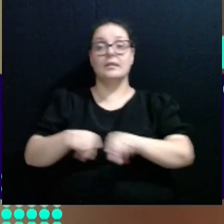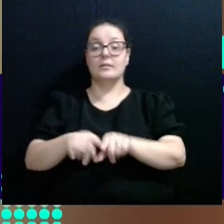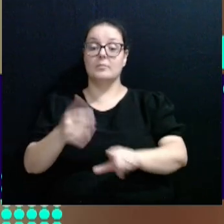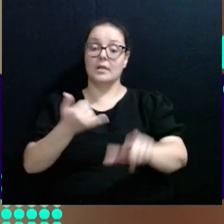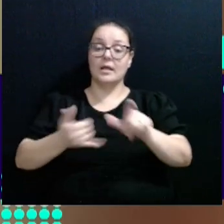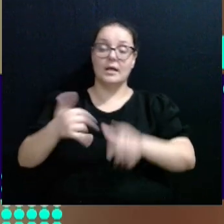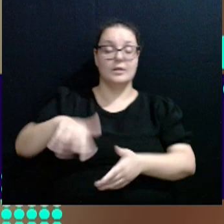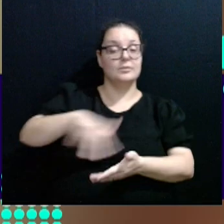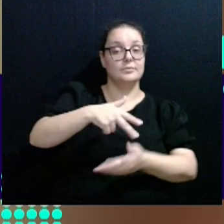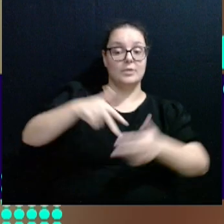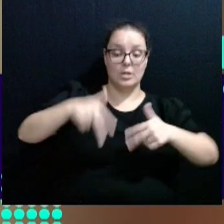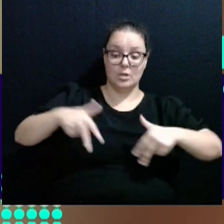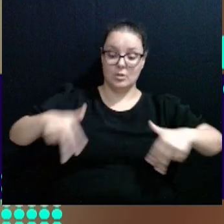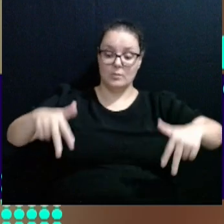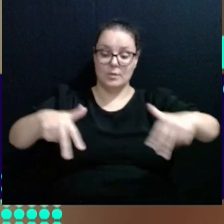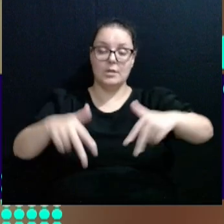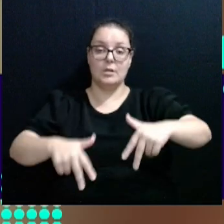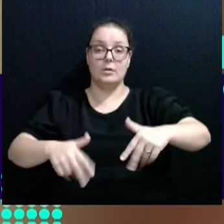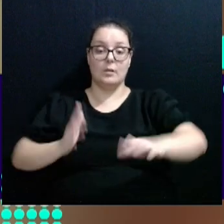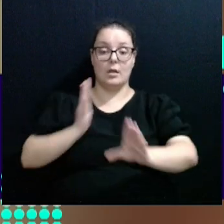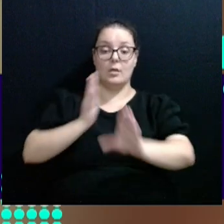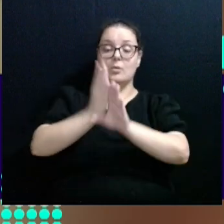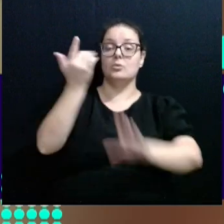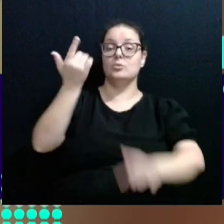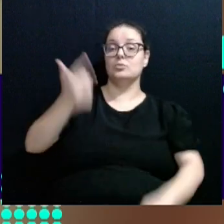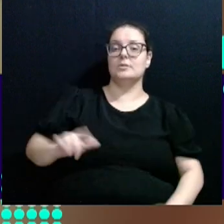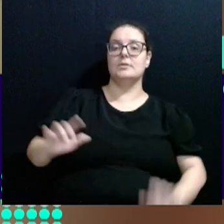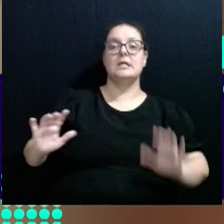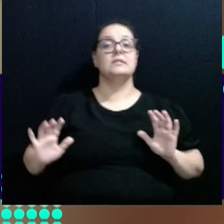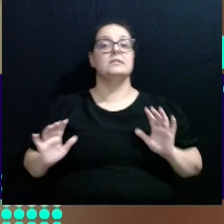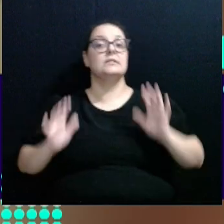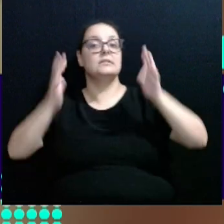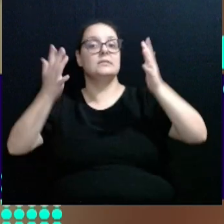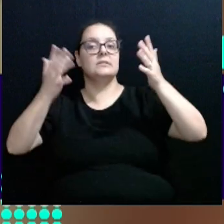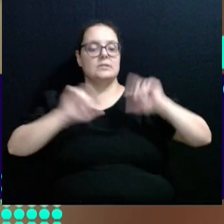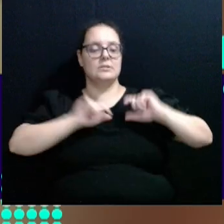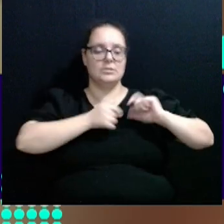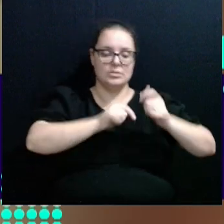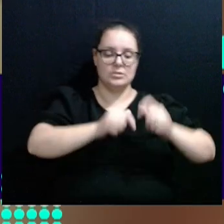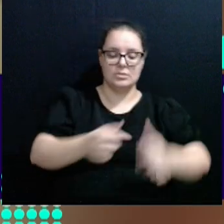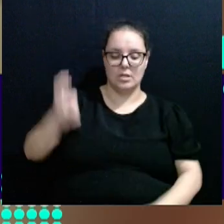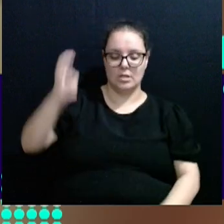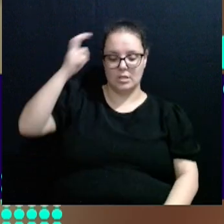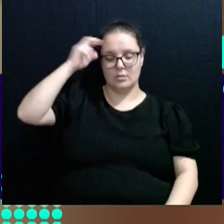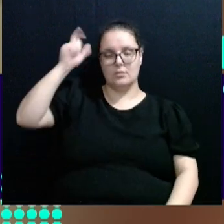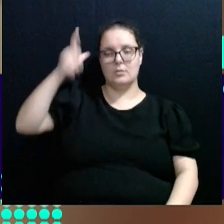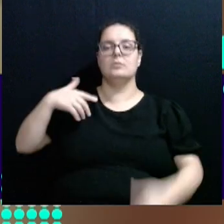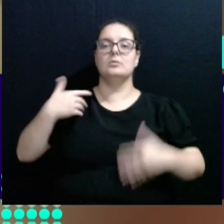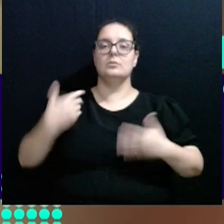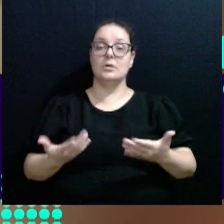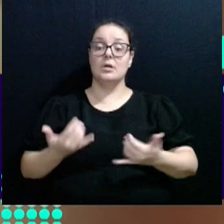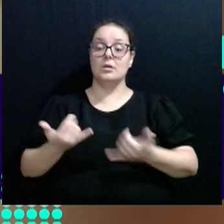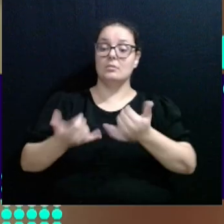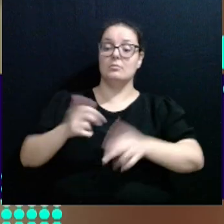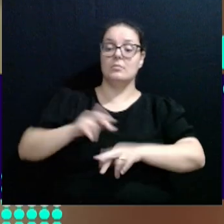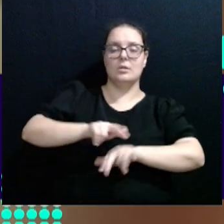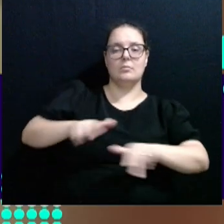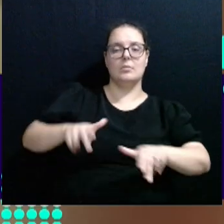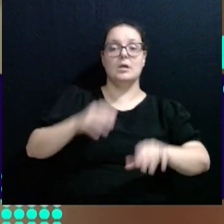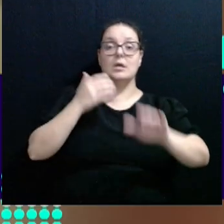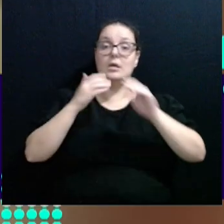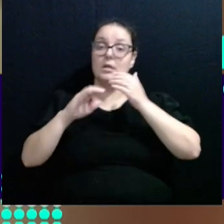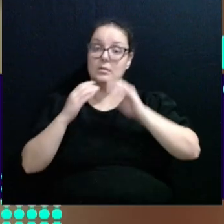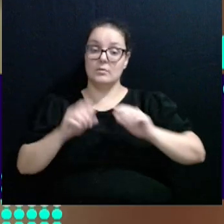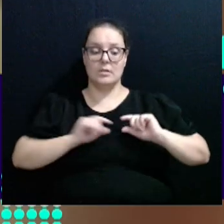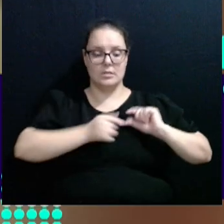a redescobrir e celebrar as tradições culturais através de brincadeiras e canções tradicionais.